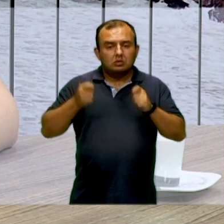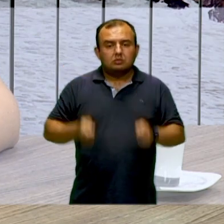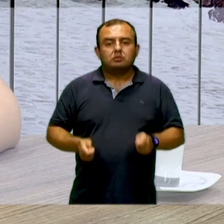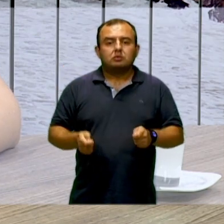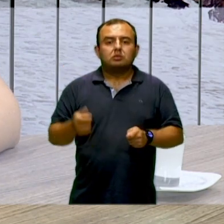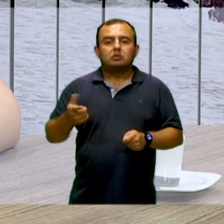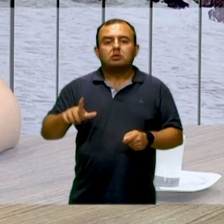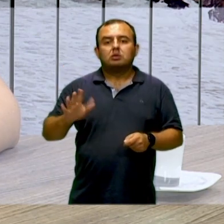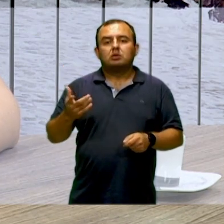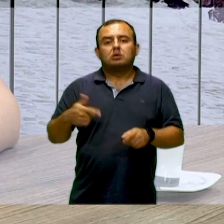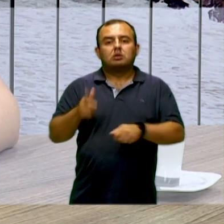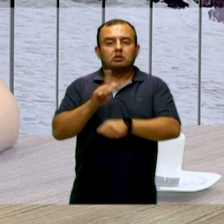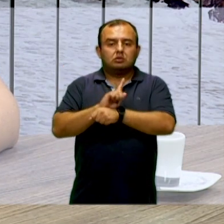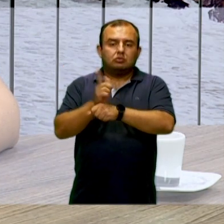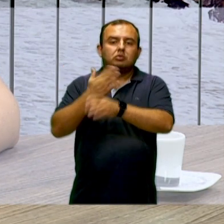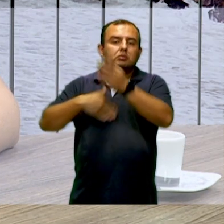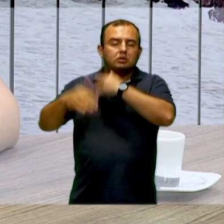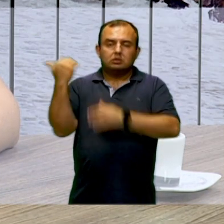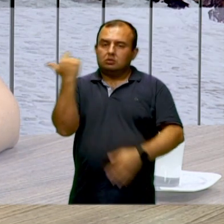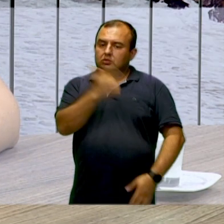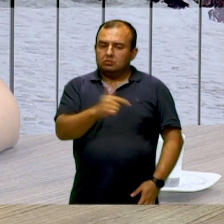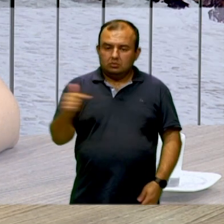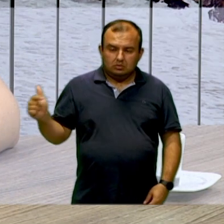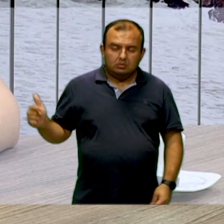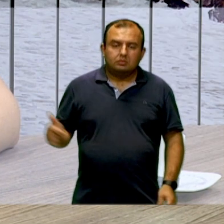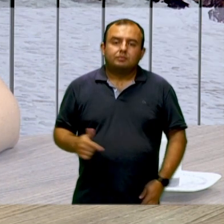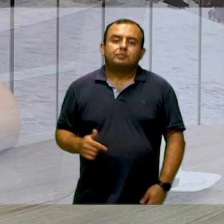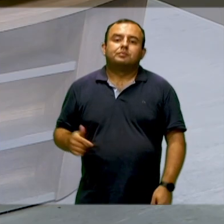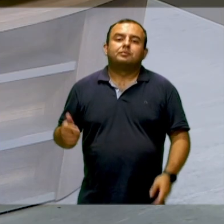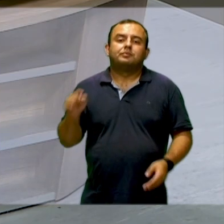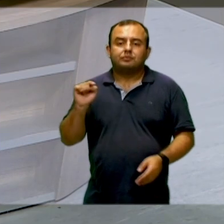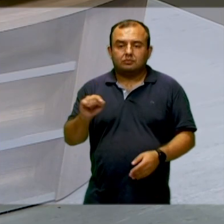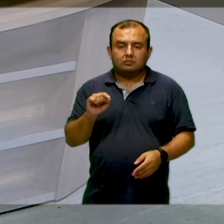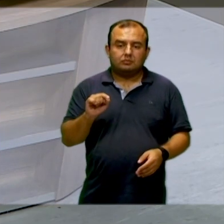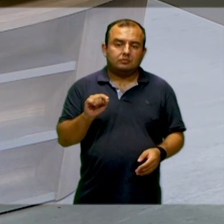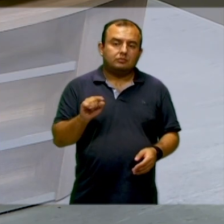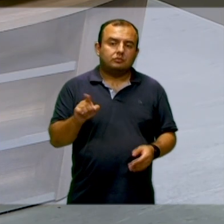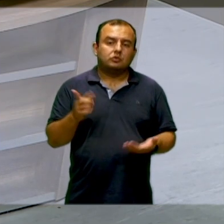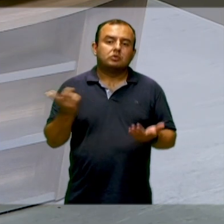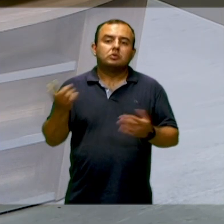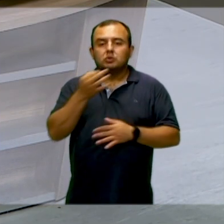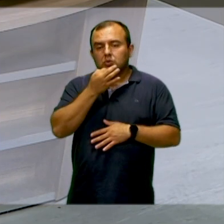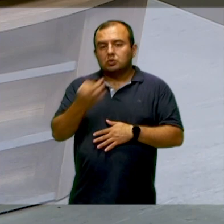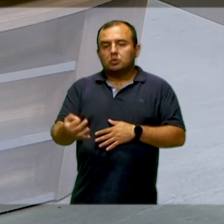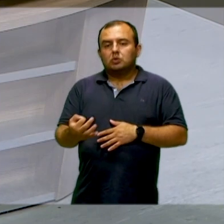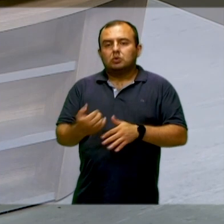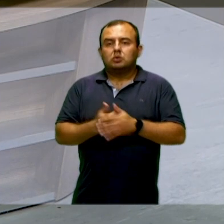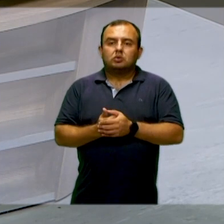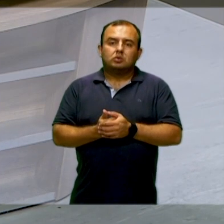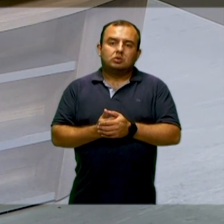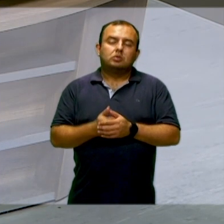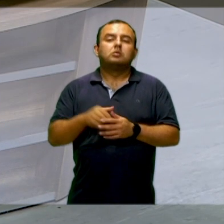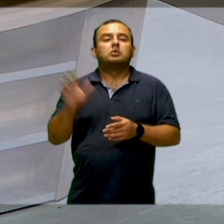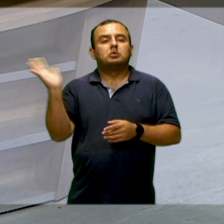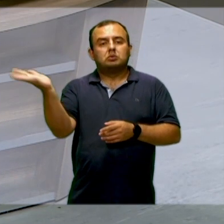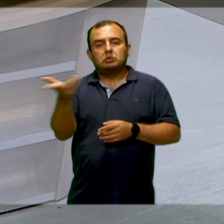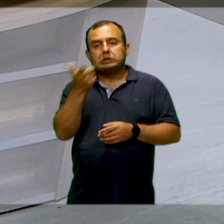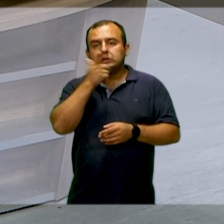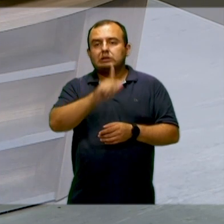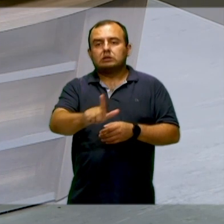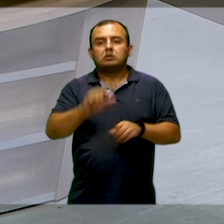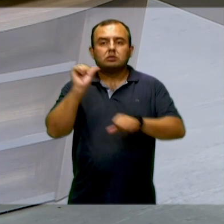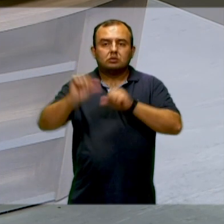coisa que não acontecia na gestão passada. Então, para ti, assim, na tua opinião, o maior ganho